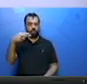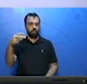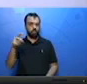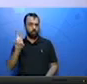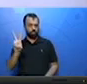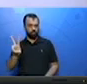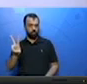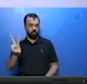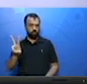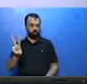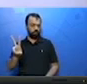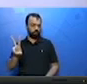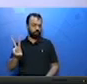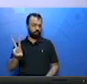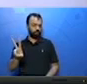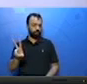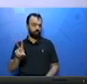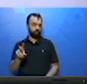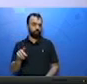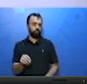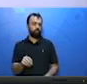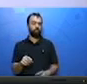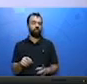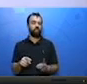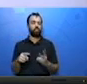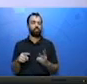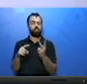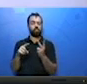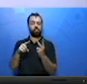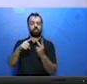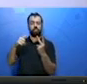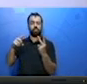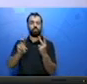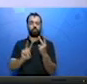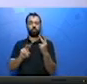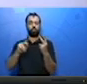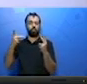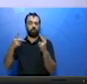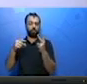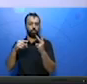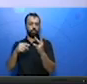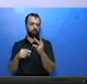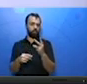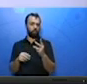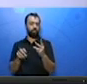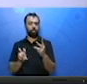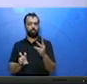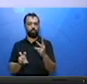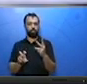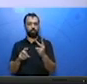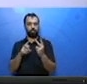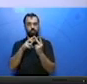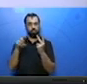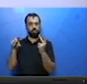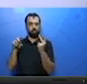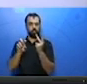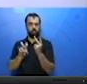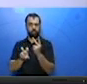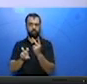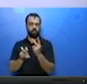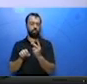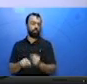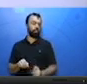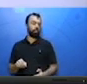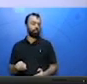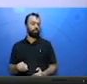seria 2 vezes 2, que é 2 ao quadrado. Coloco dentro da raiz. E o 5 está sozinho, coloco o 5 dentro da